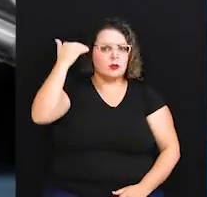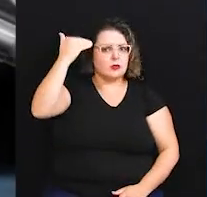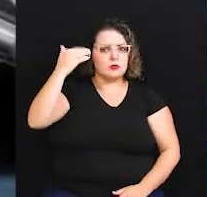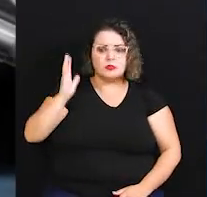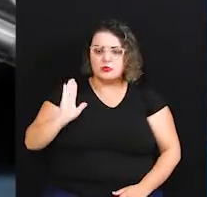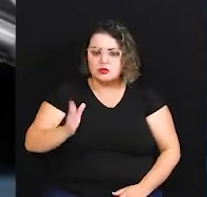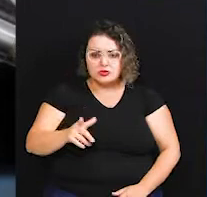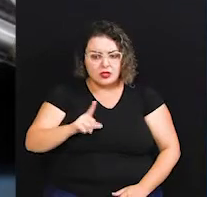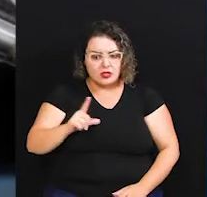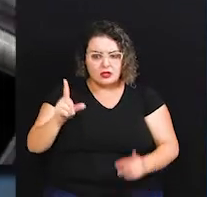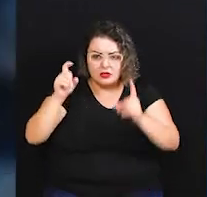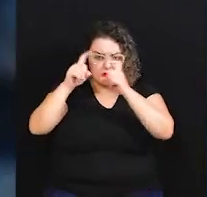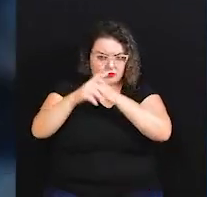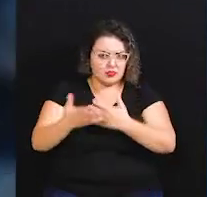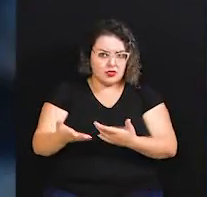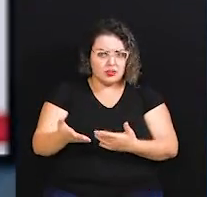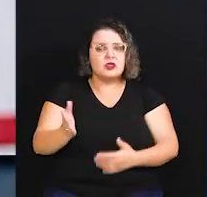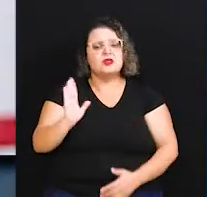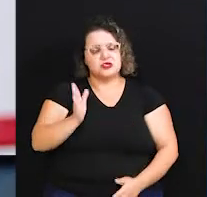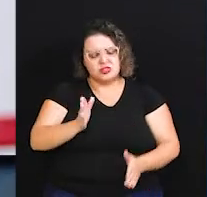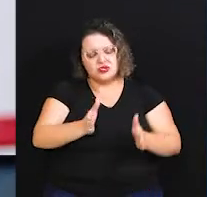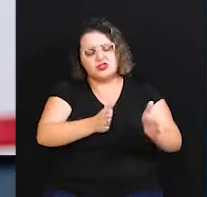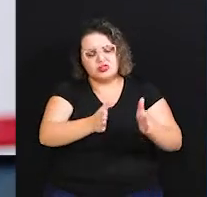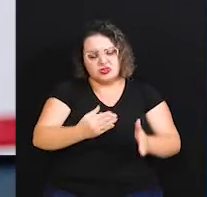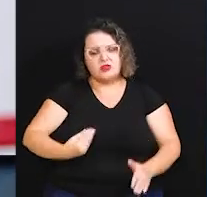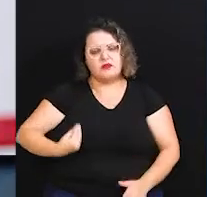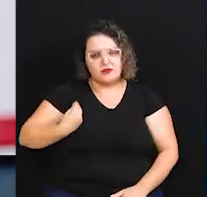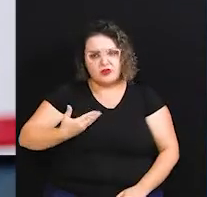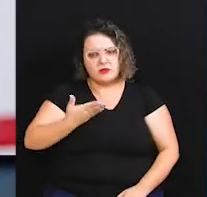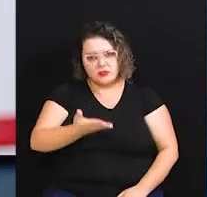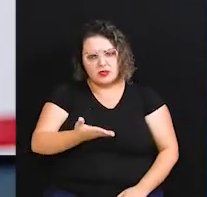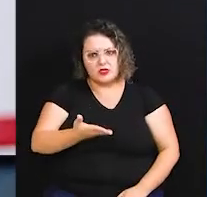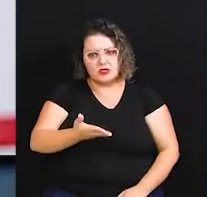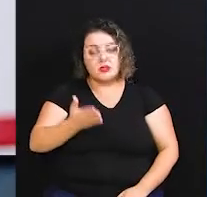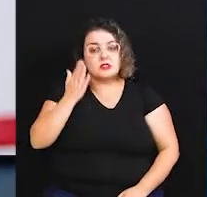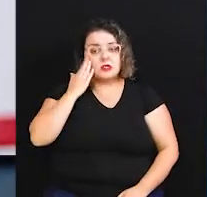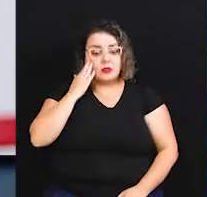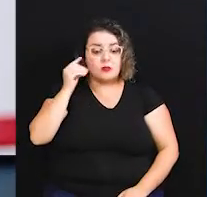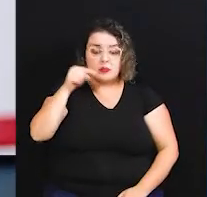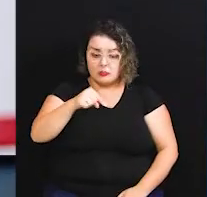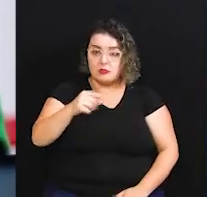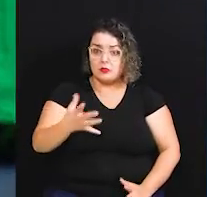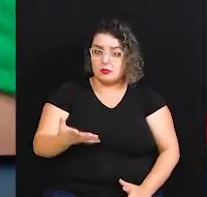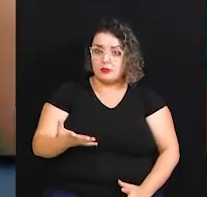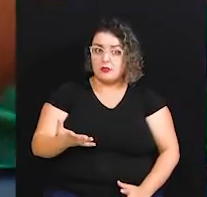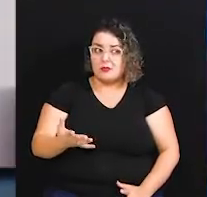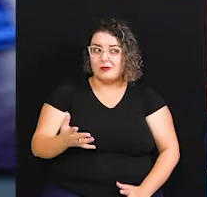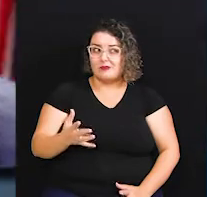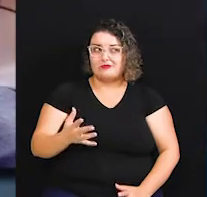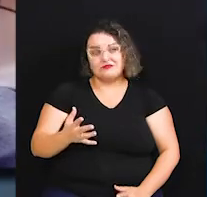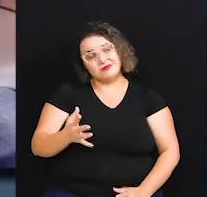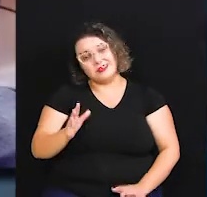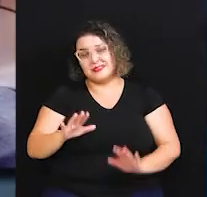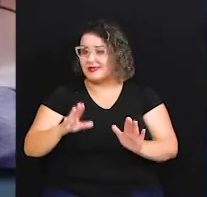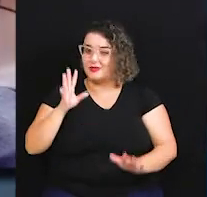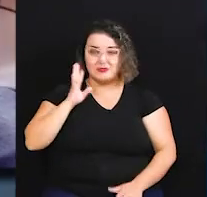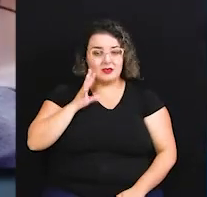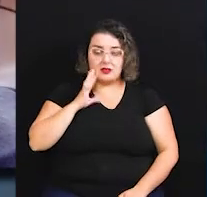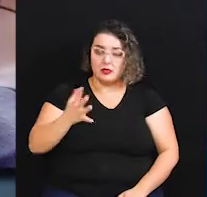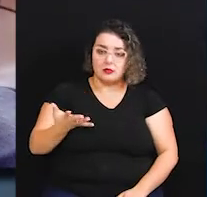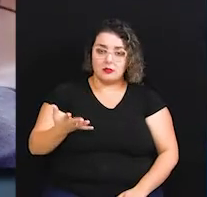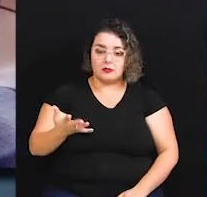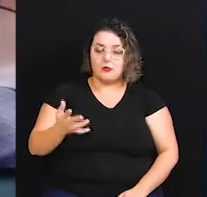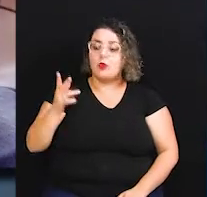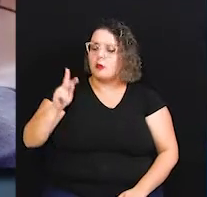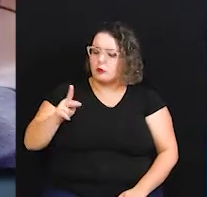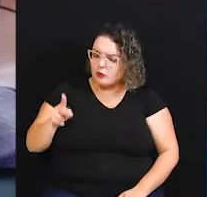temos tantas dificuldades. Mas já passamos por ali, já passamos por aquele caminho. Sabemos que aquele caminho pode não ser interessante.